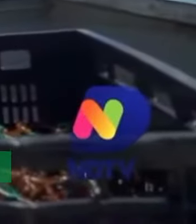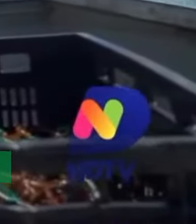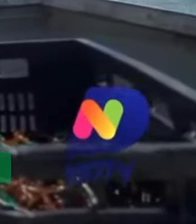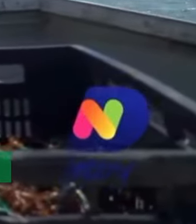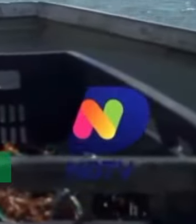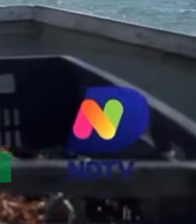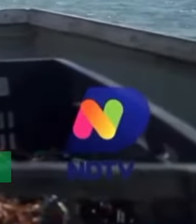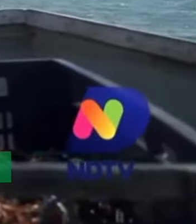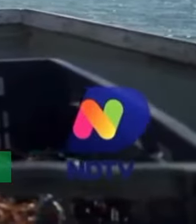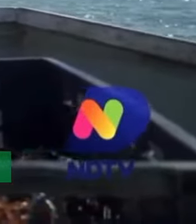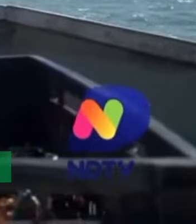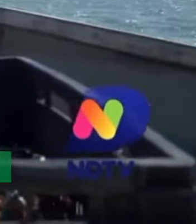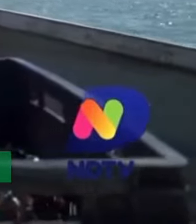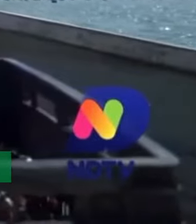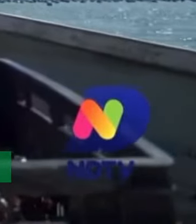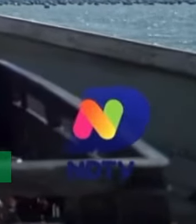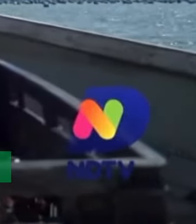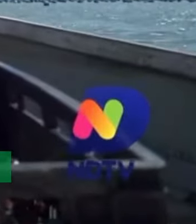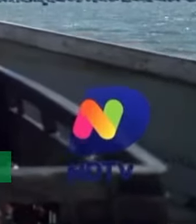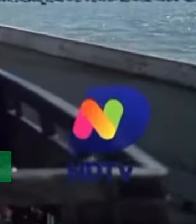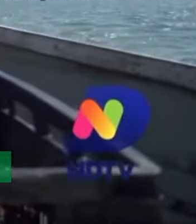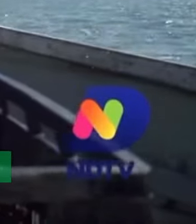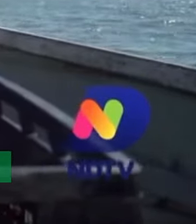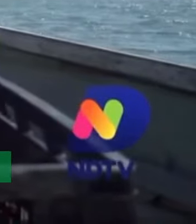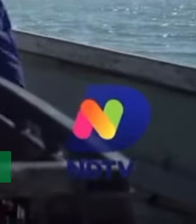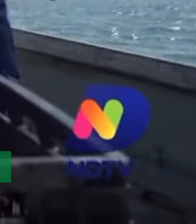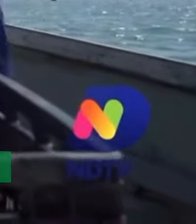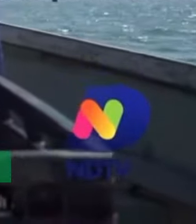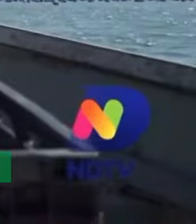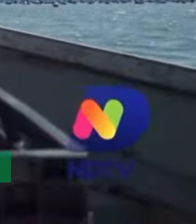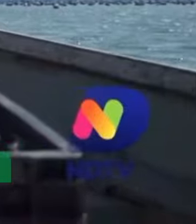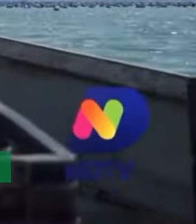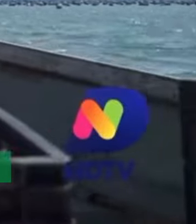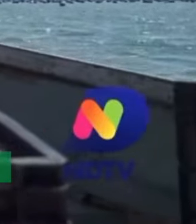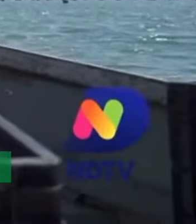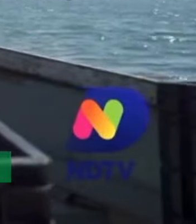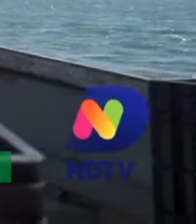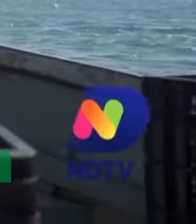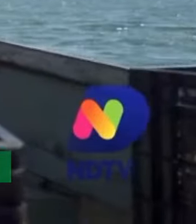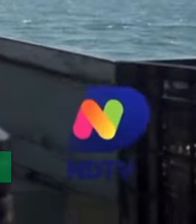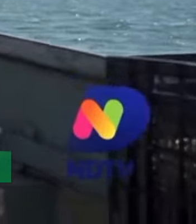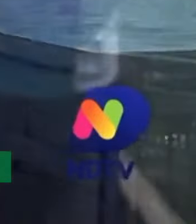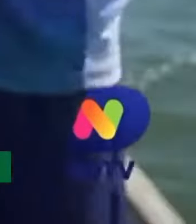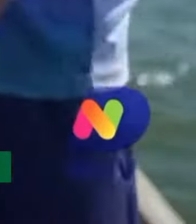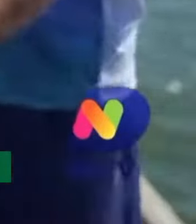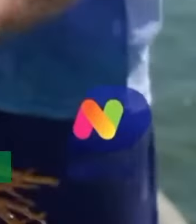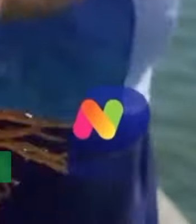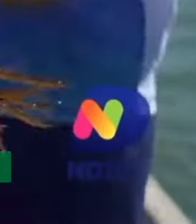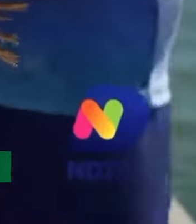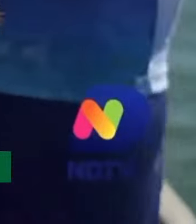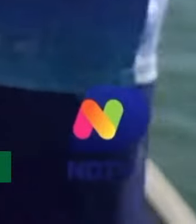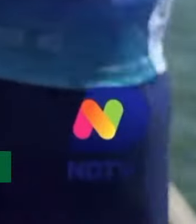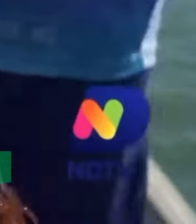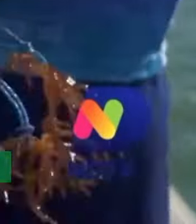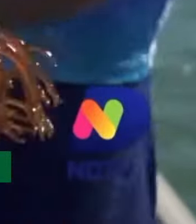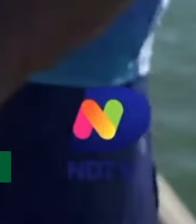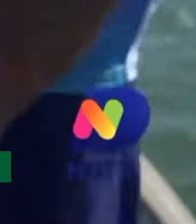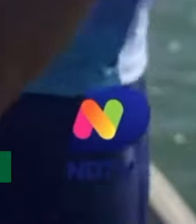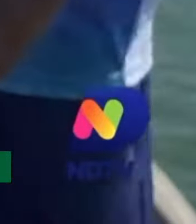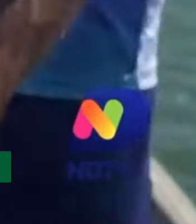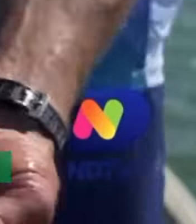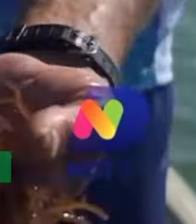por aqui como Nino. O encanto dele pelas macroalgas, vamos entender já já. A descoberta do